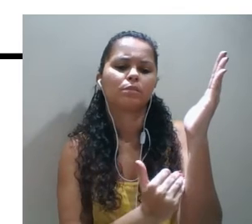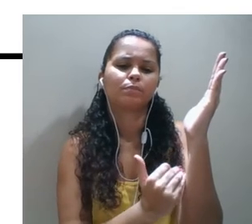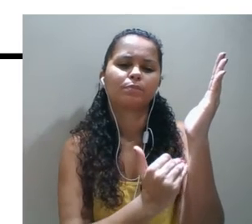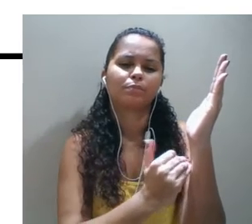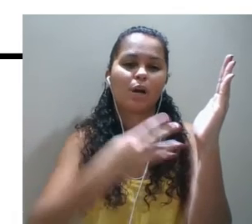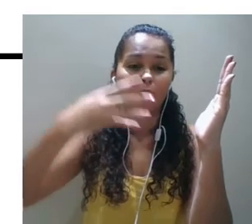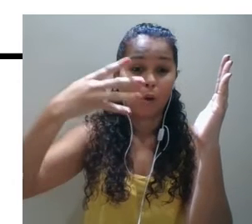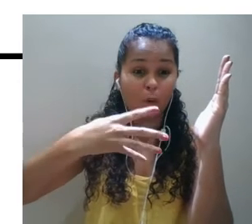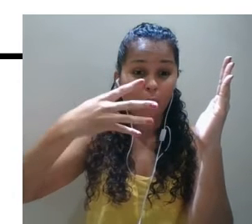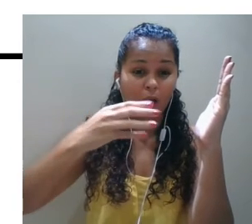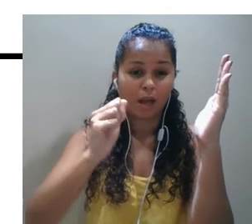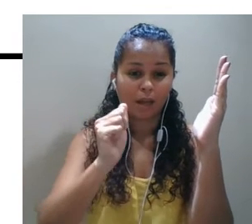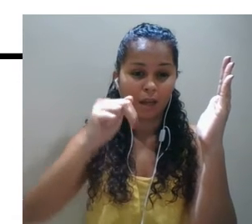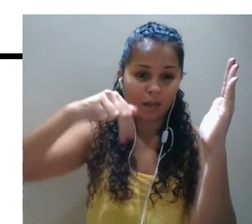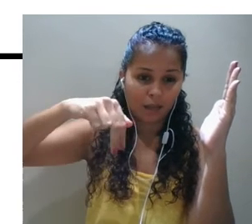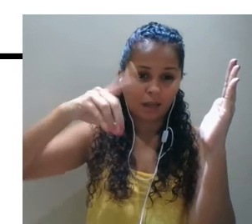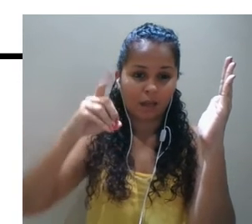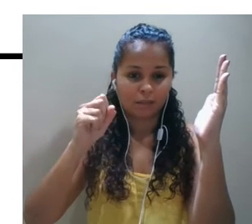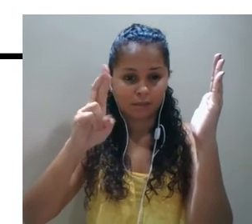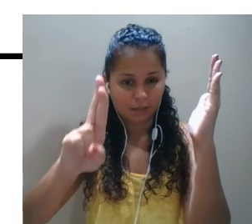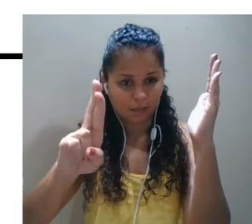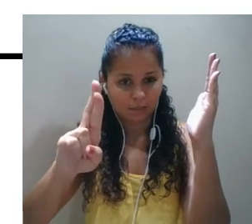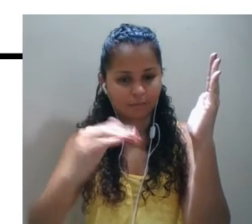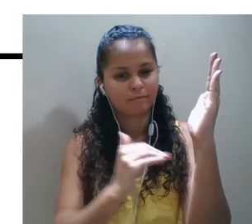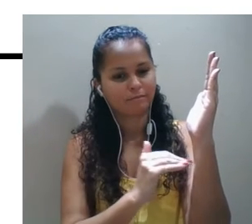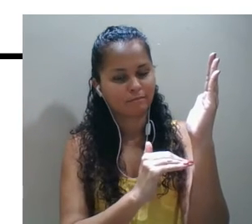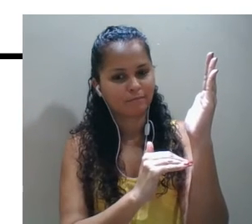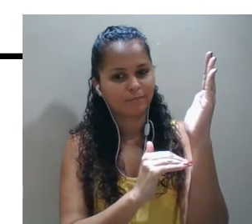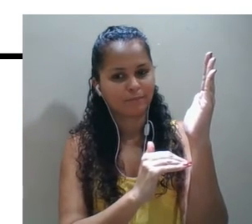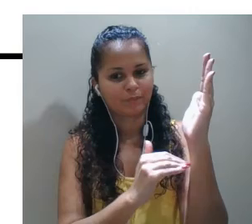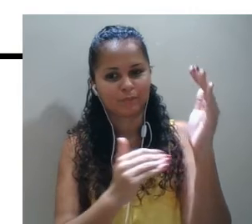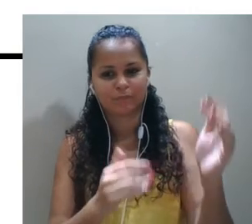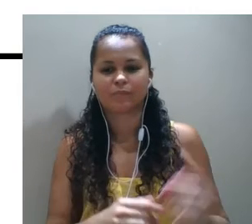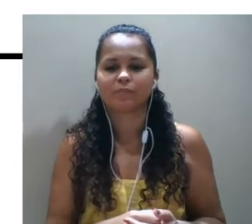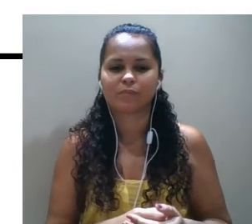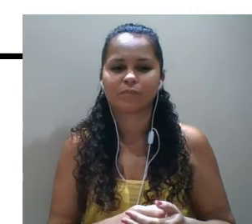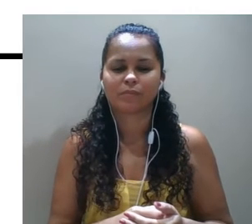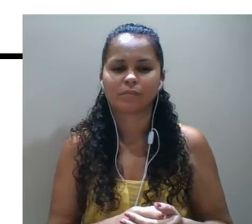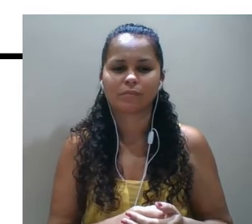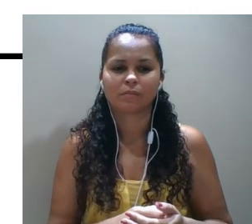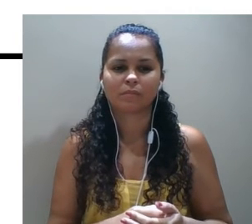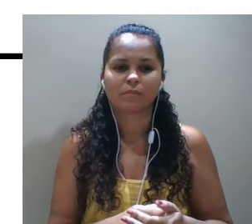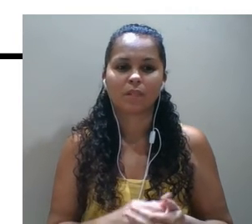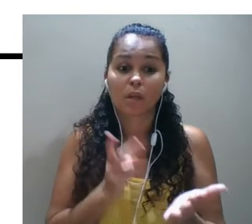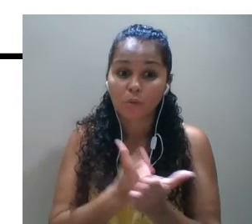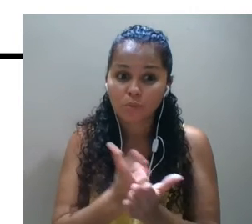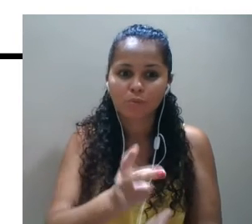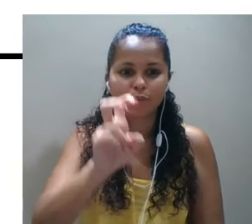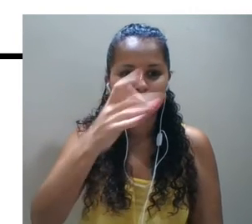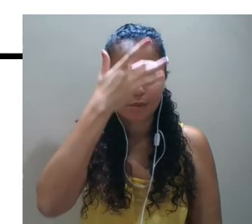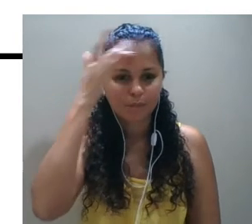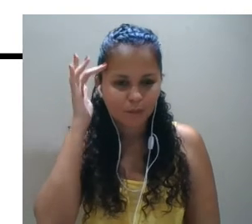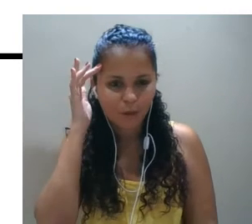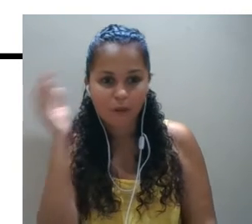ao 4º andar. Vamos colocar aqui com essas mesmas 5 pessoas. Só